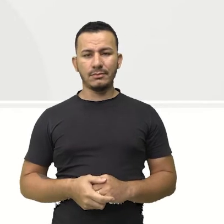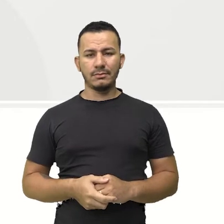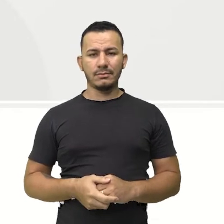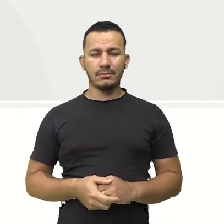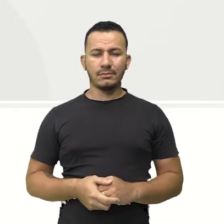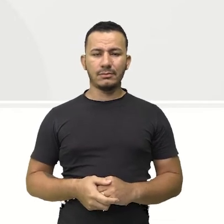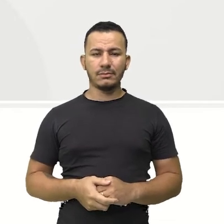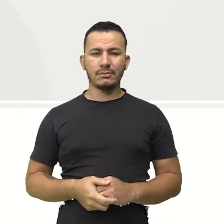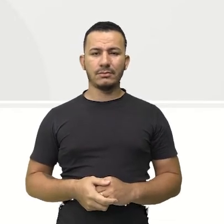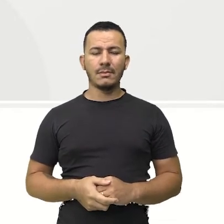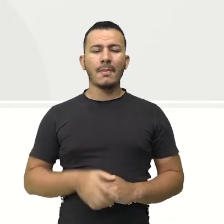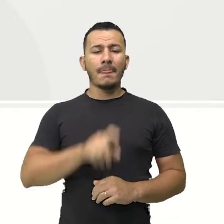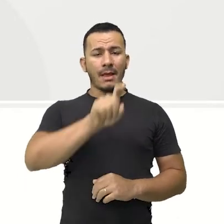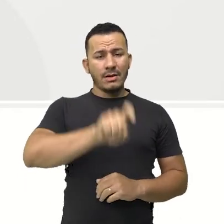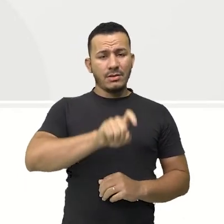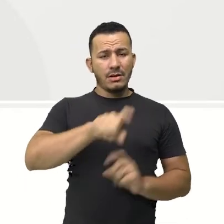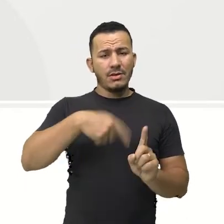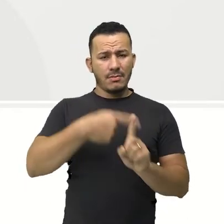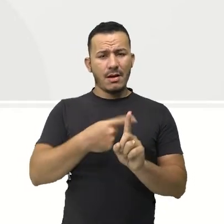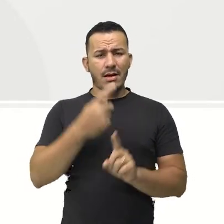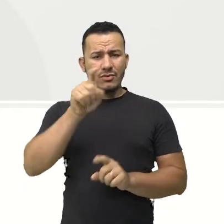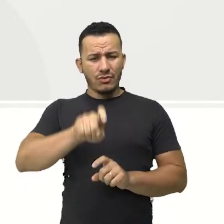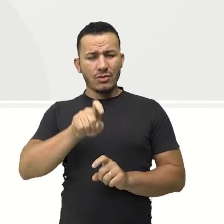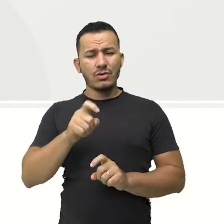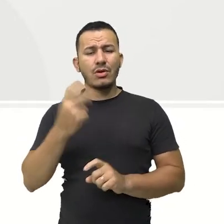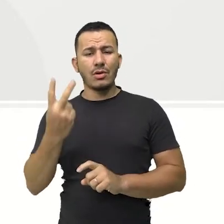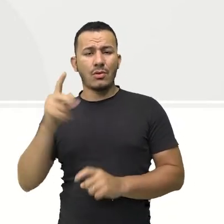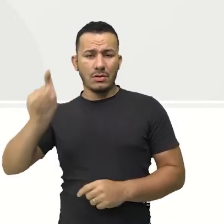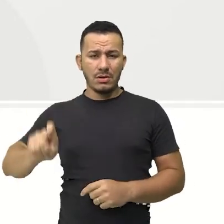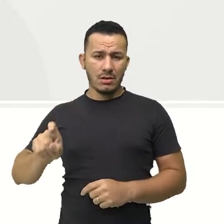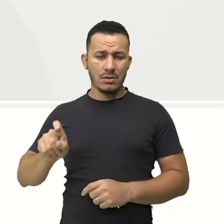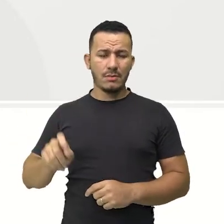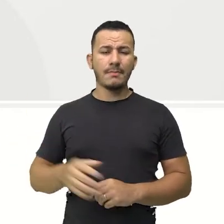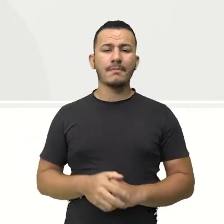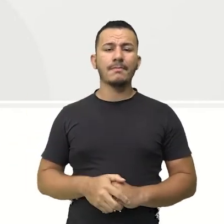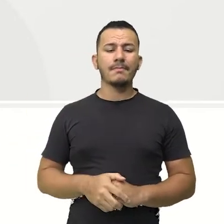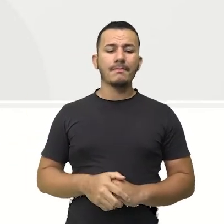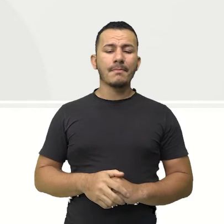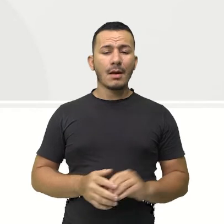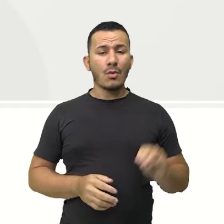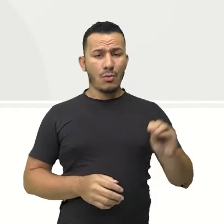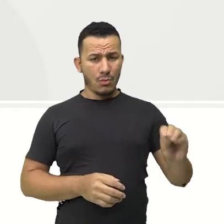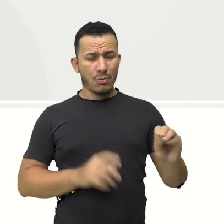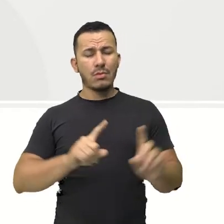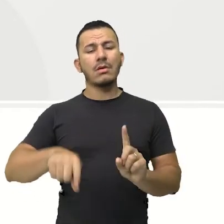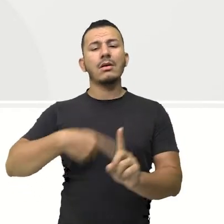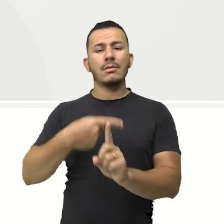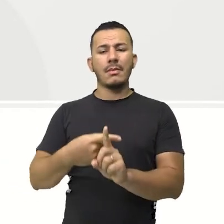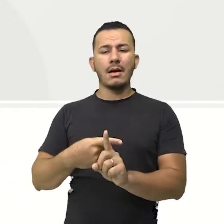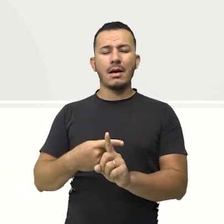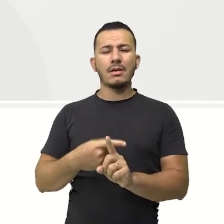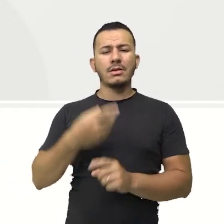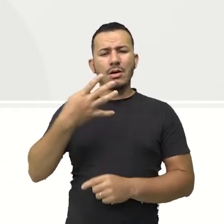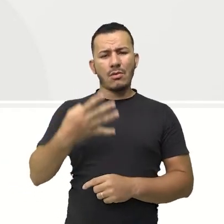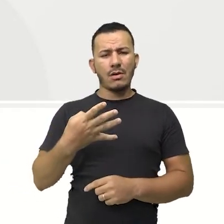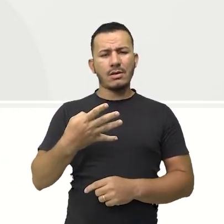tá legal? X mais x é 2x. Então, os 2 capacetes mais os